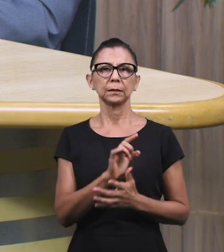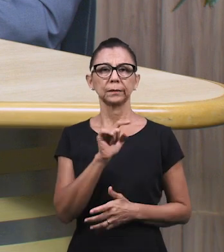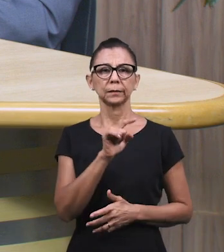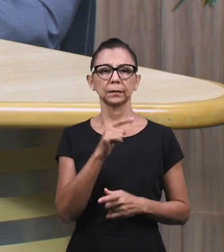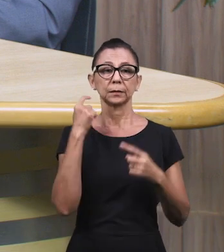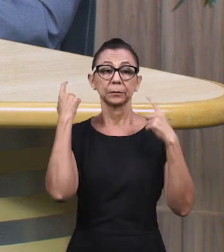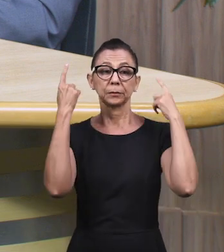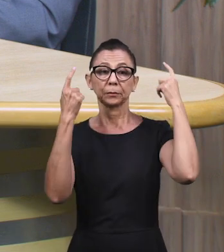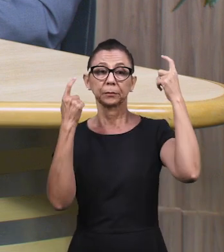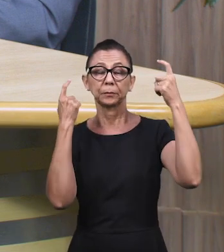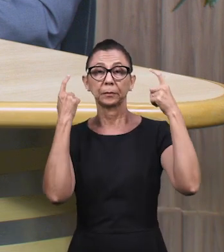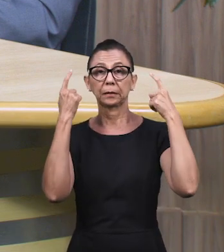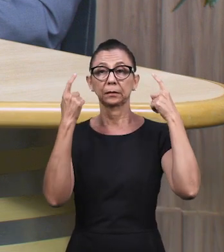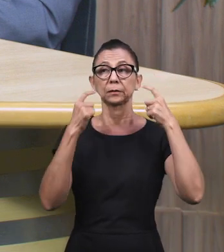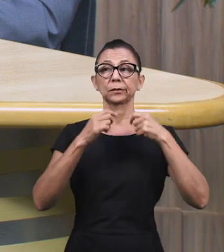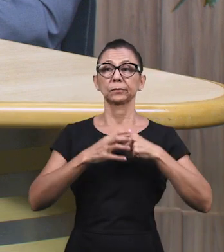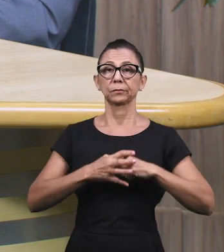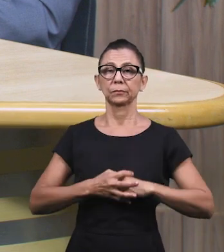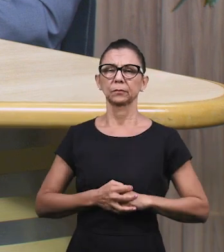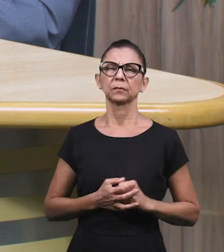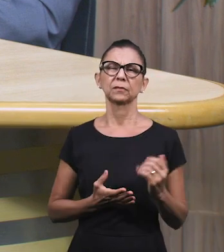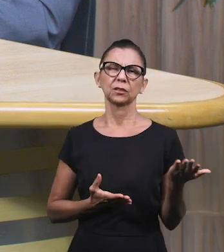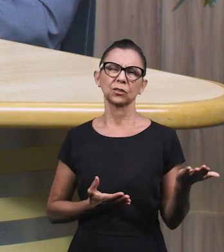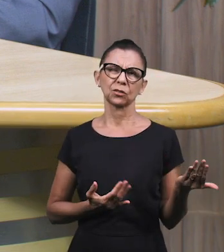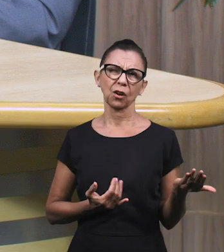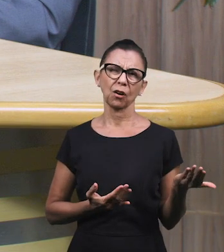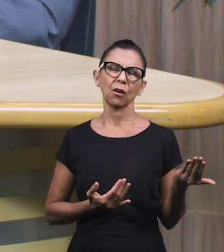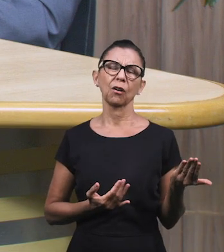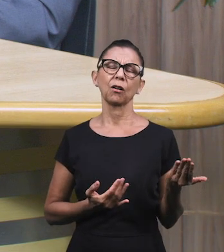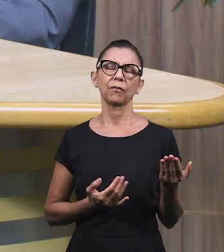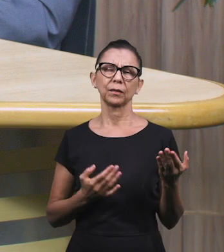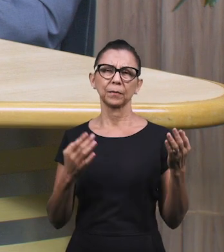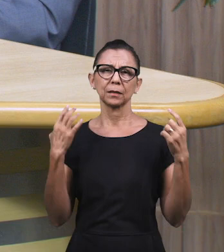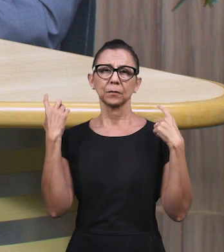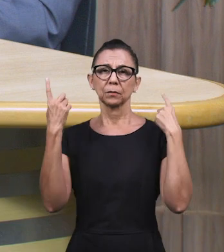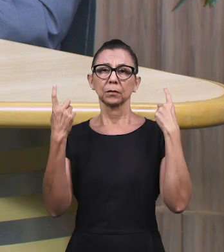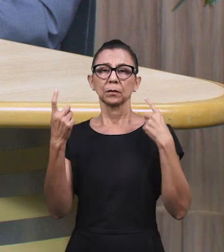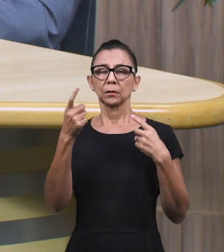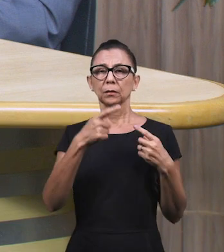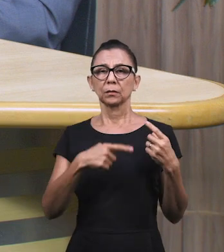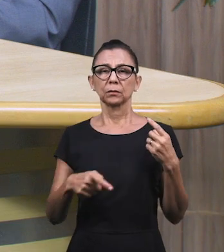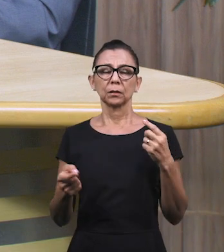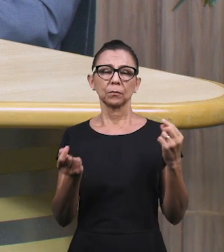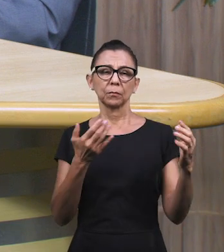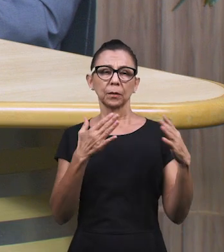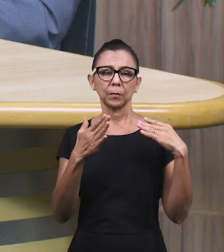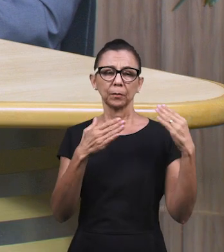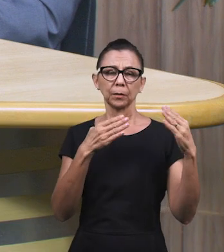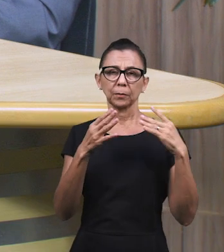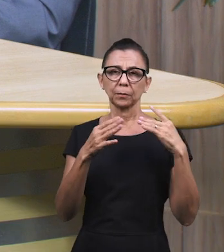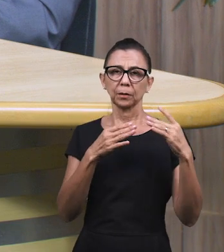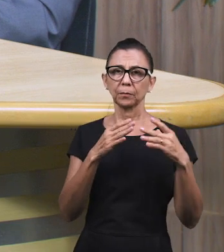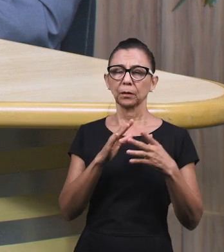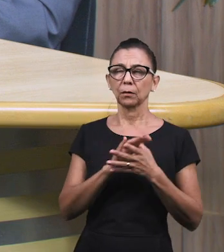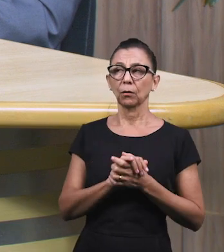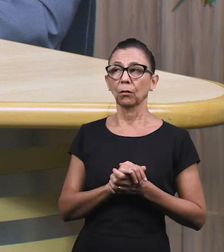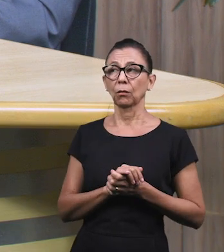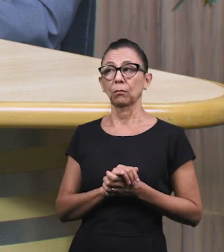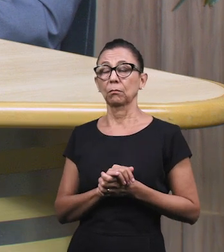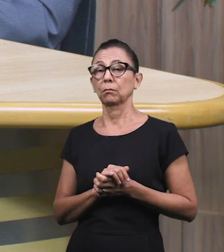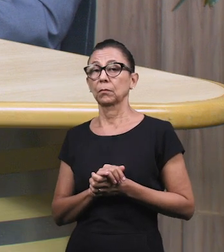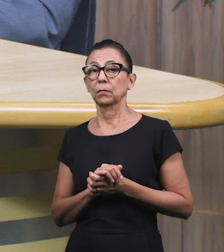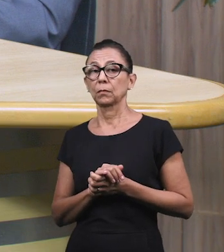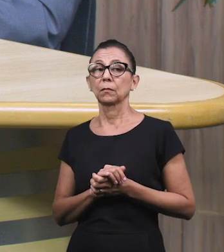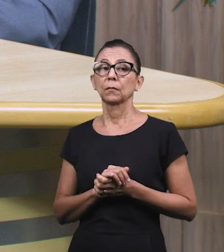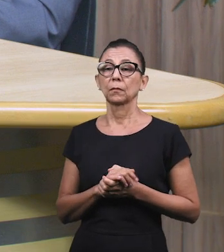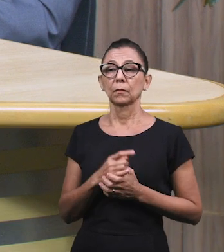claramente preocupado, embora um jovem ainda, e nós começamos a conversar e ele já entrou com o seguinte assunto. Ele disse assim, olha,